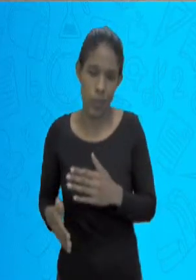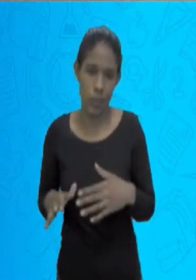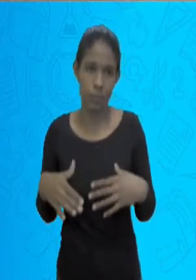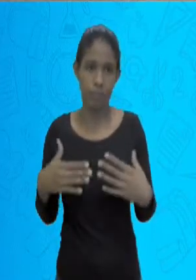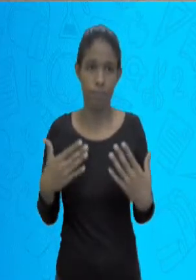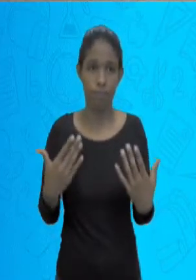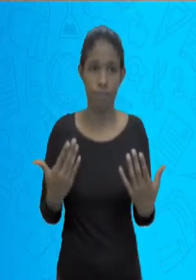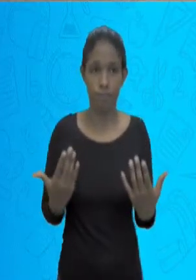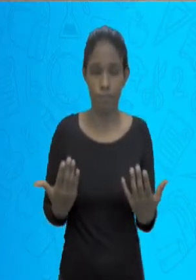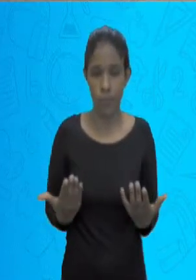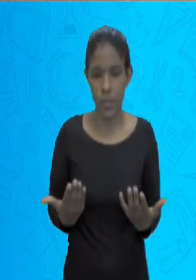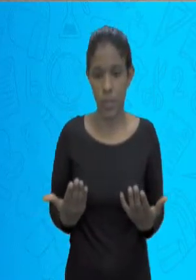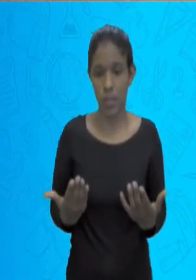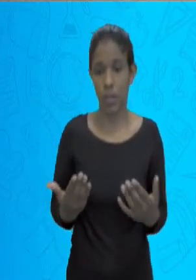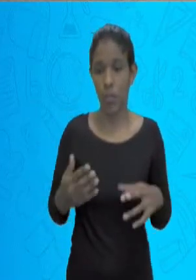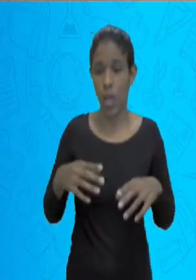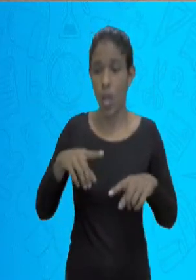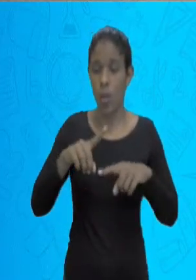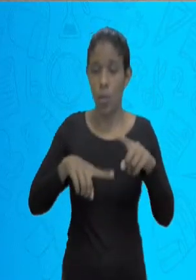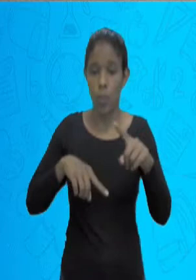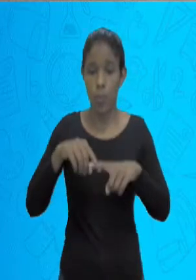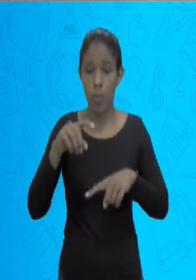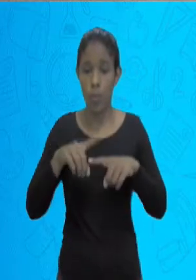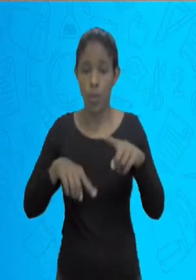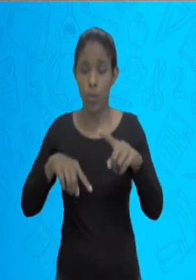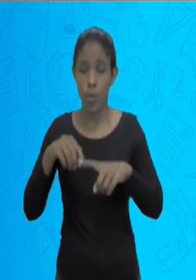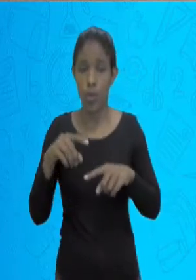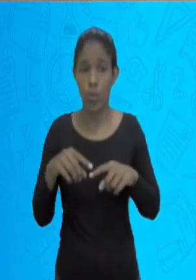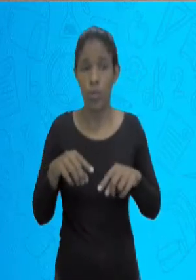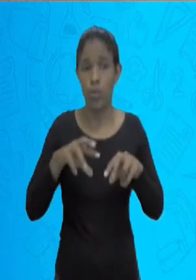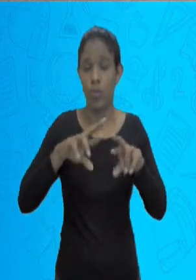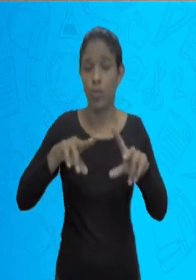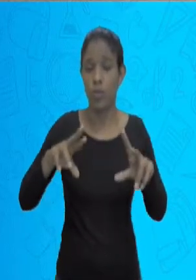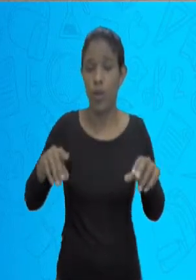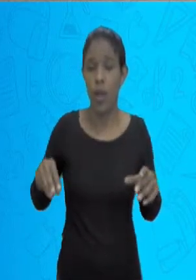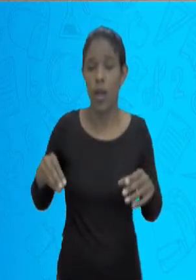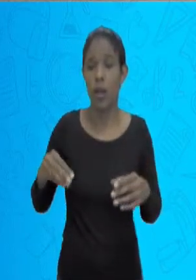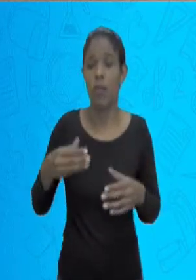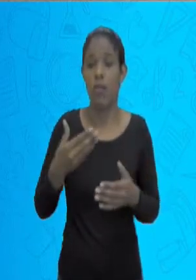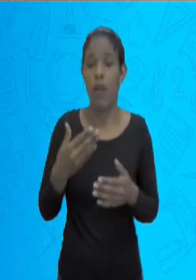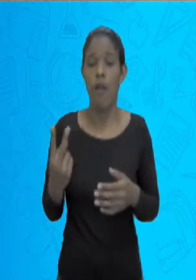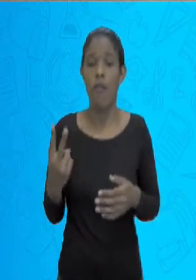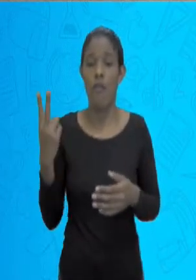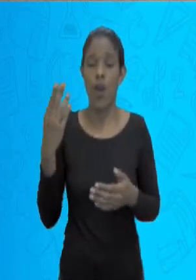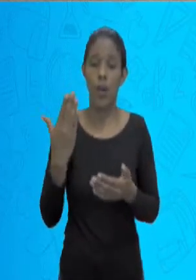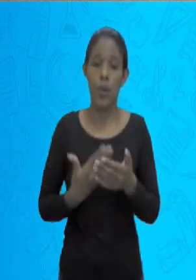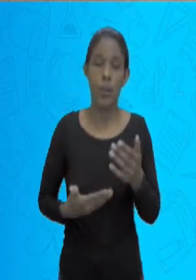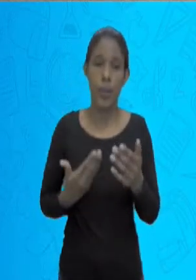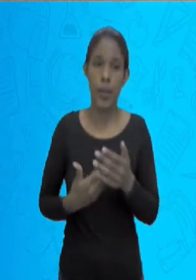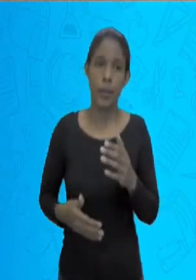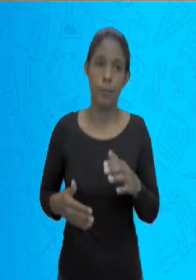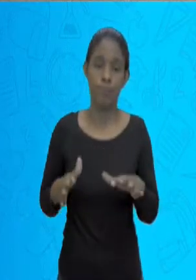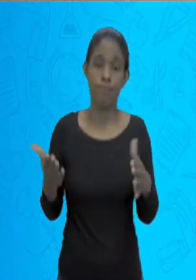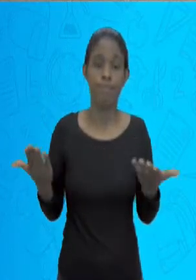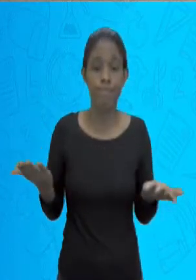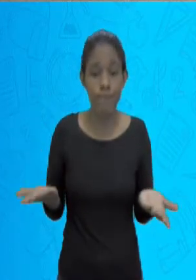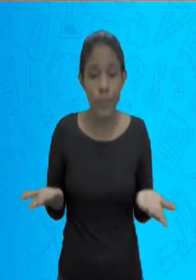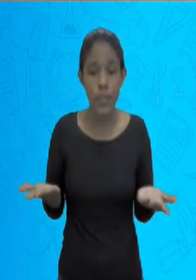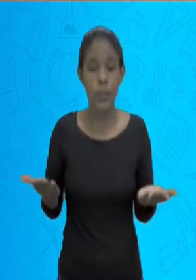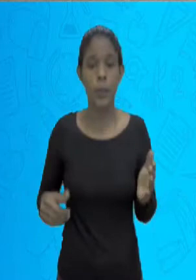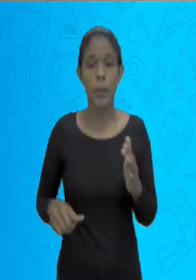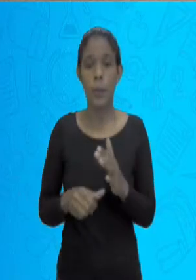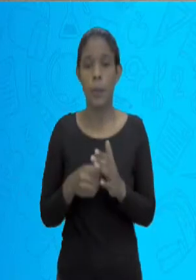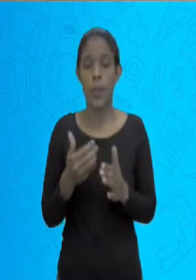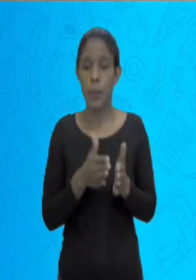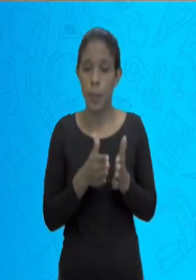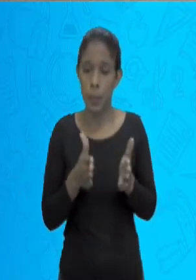vários produtos irritava os contribuintes. Então, no primeiro momento, Napoleão